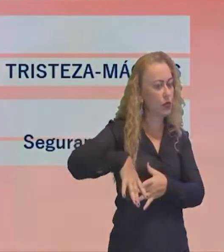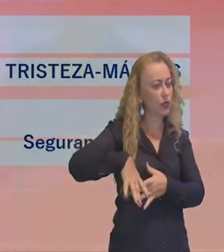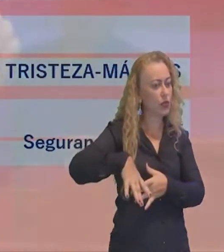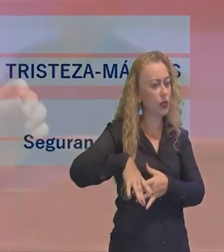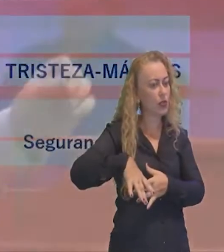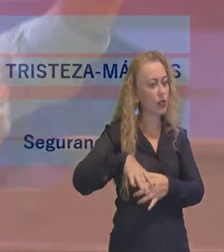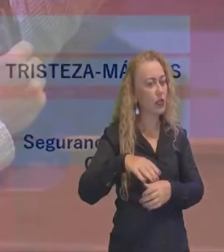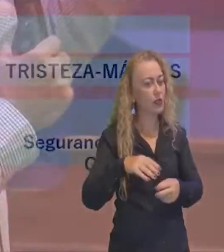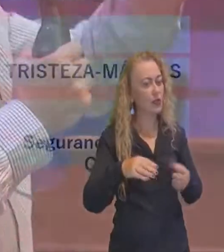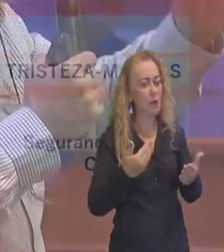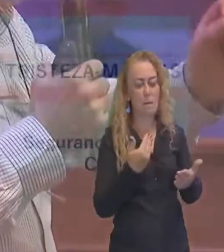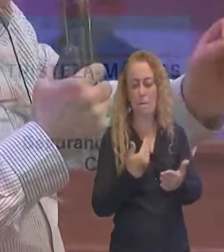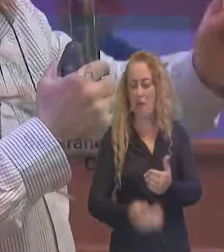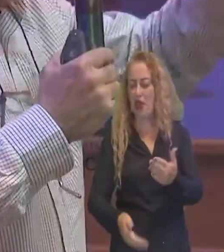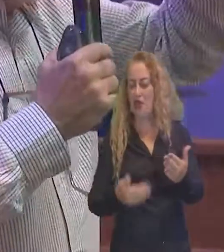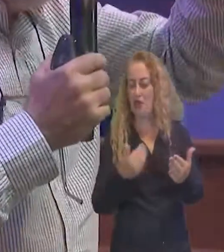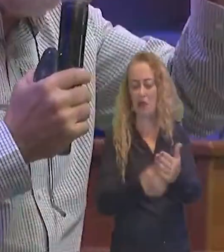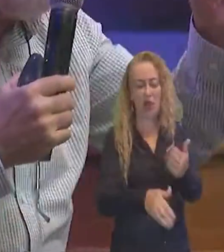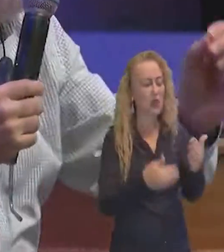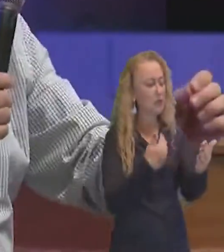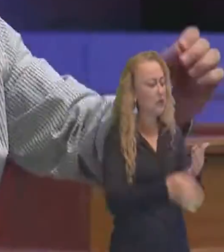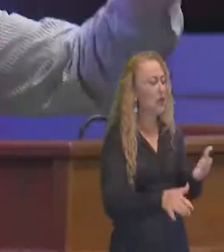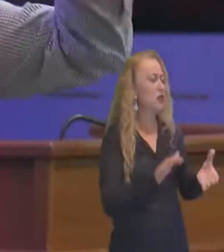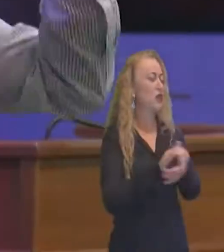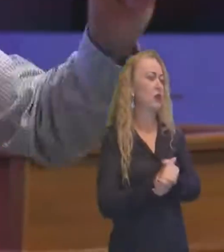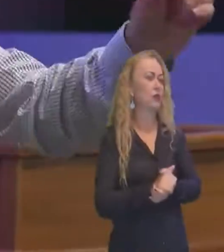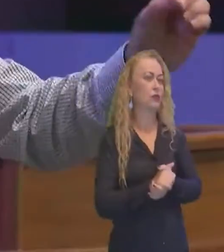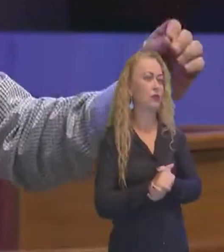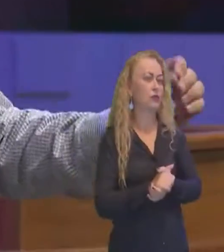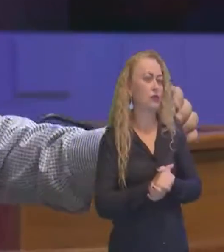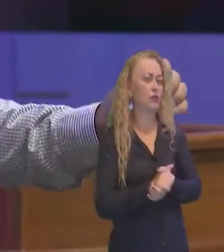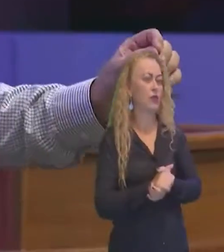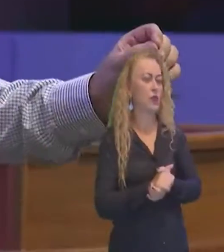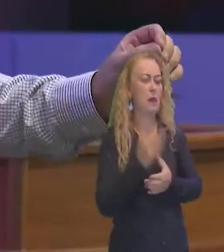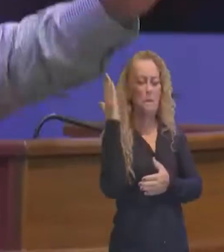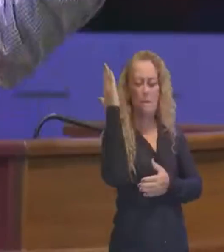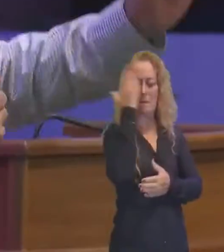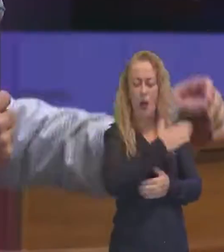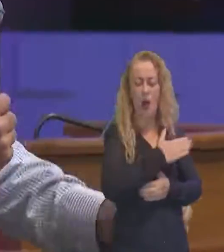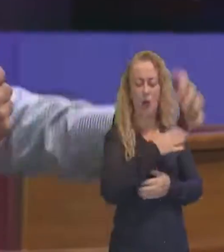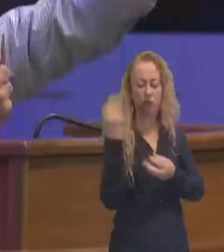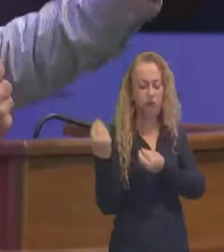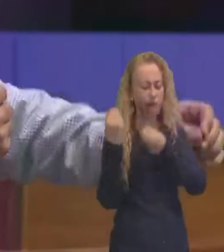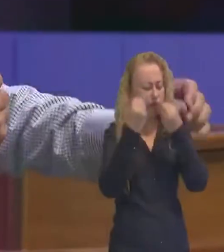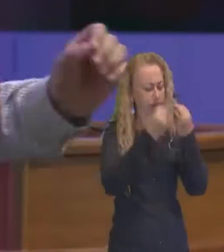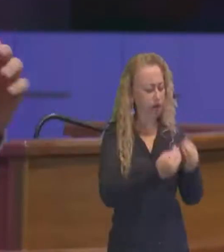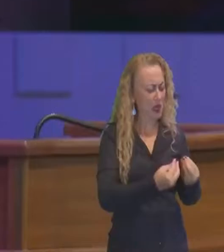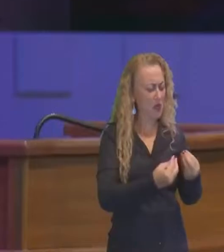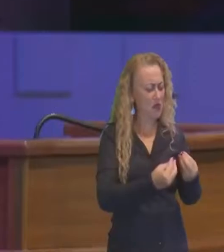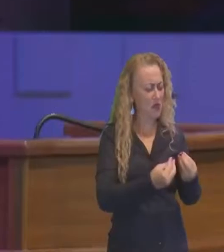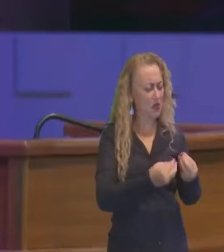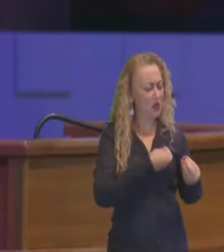A infidelidade só traz prejuízo e maldição sobre a vida de um